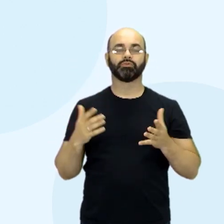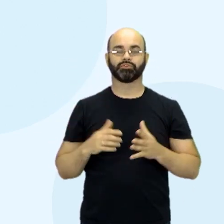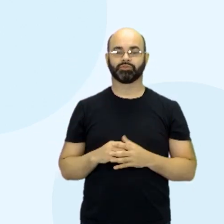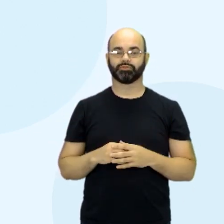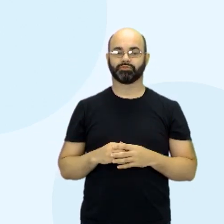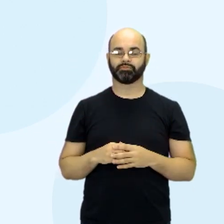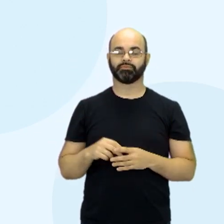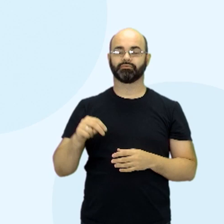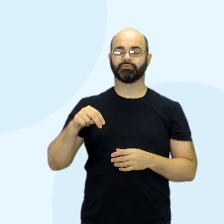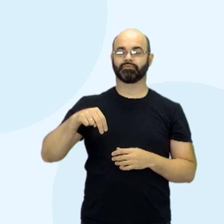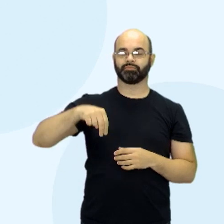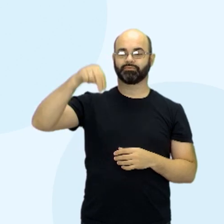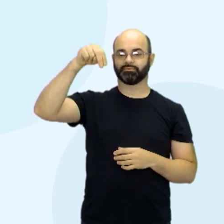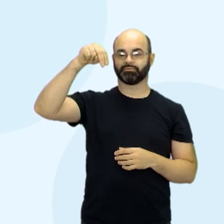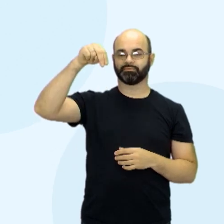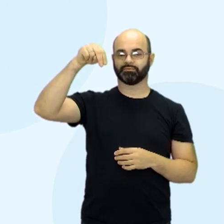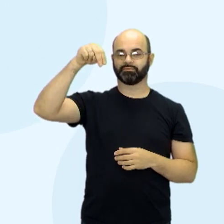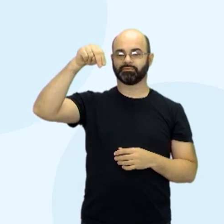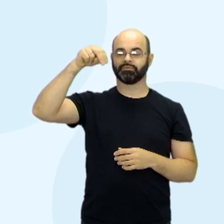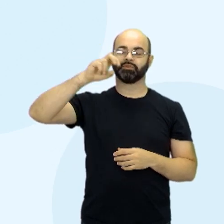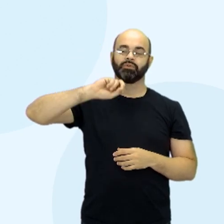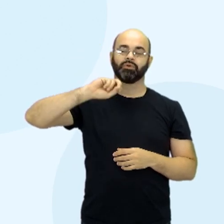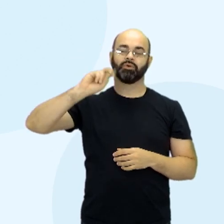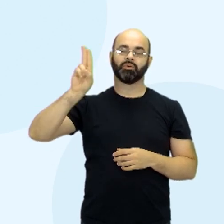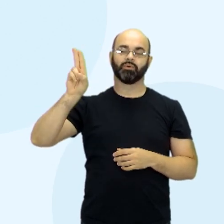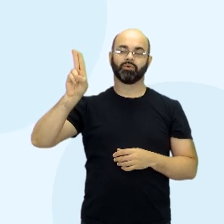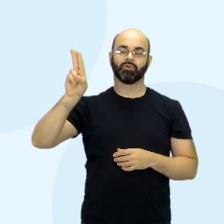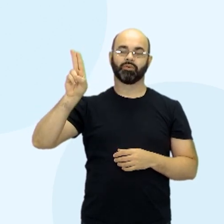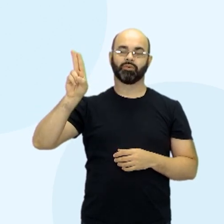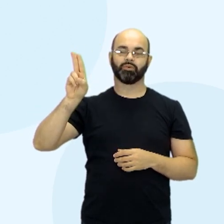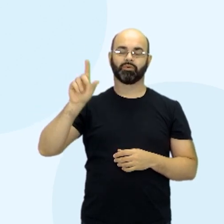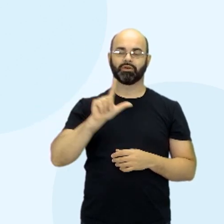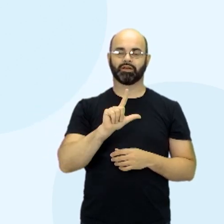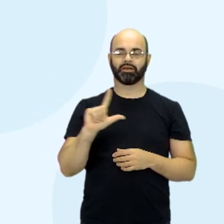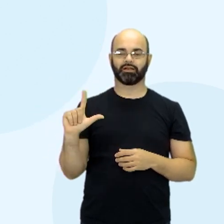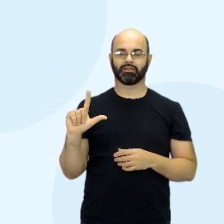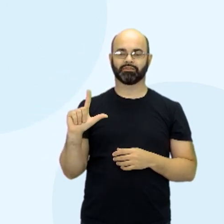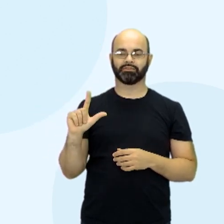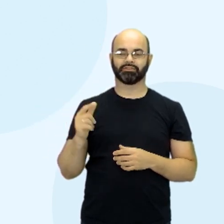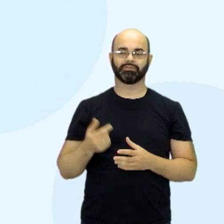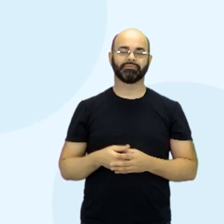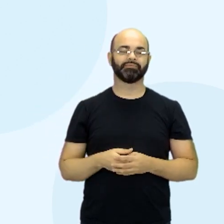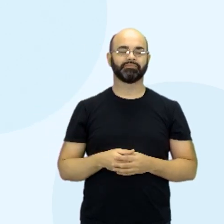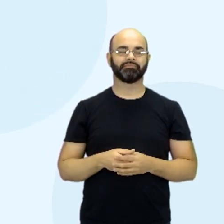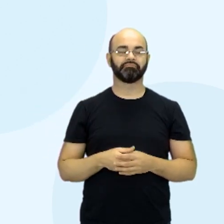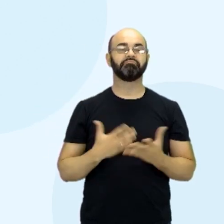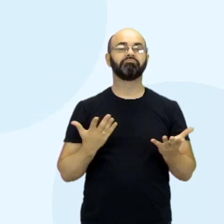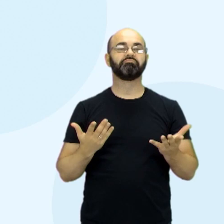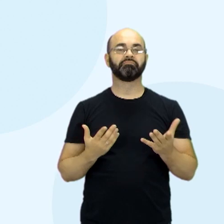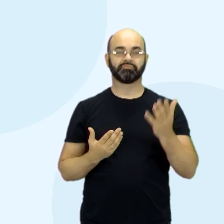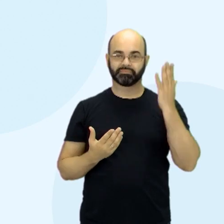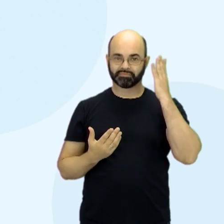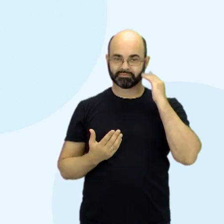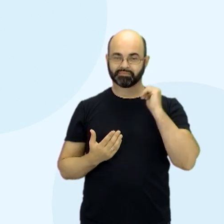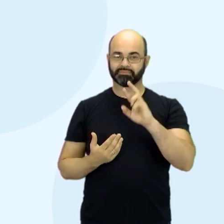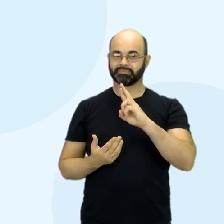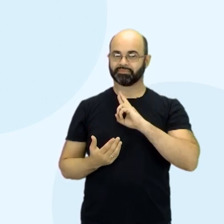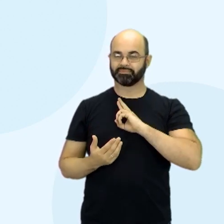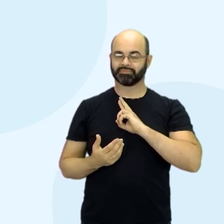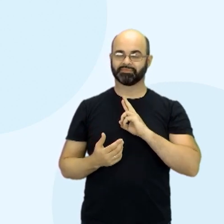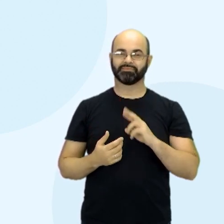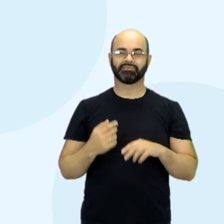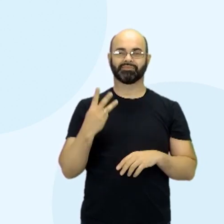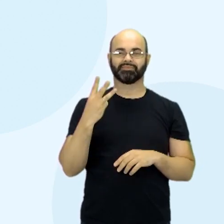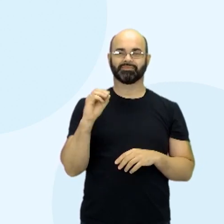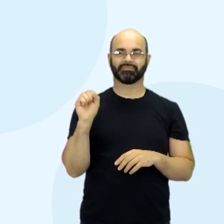norte ou será que nasce no ponto cardeal Oeste quem sabe responde por favor